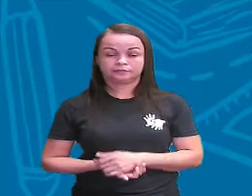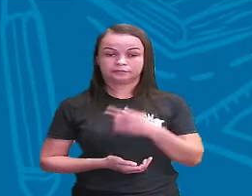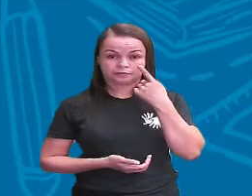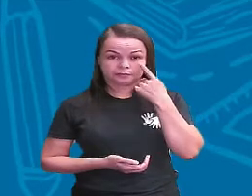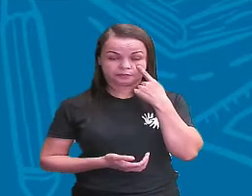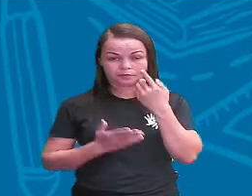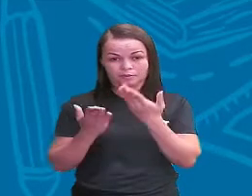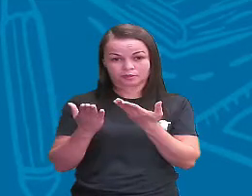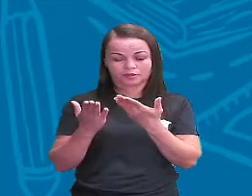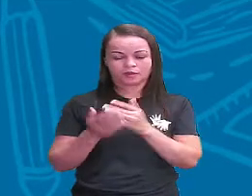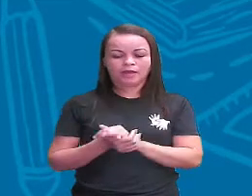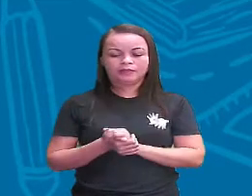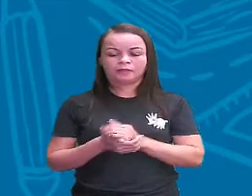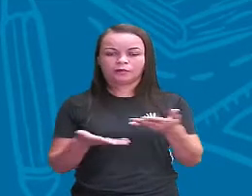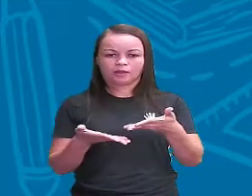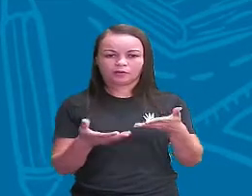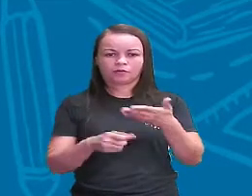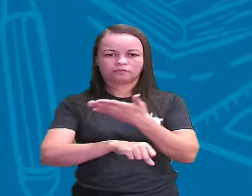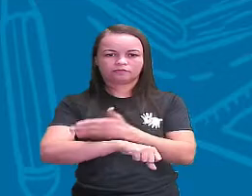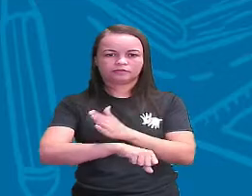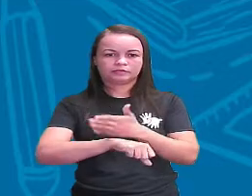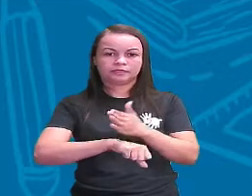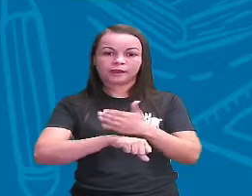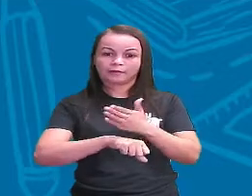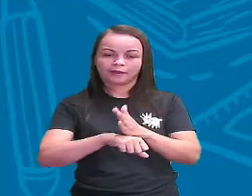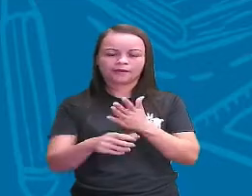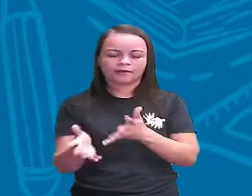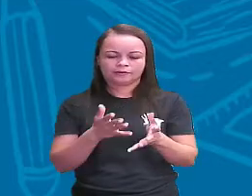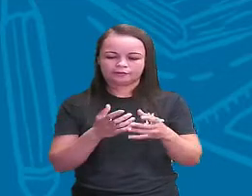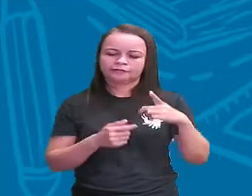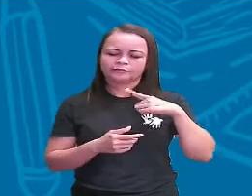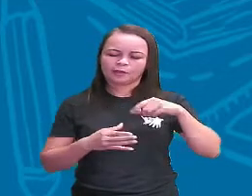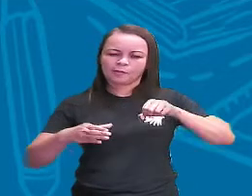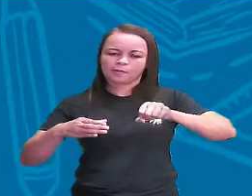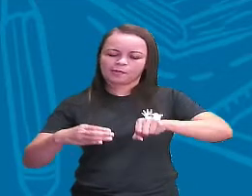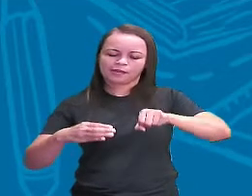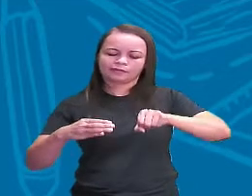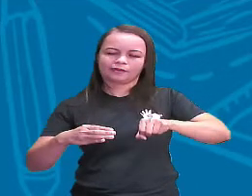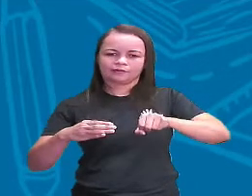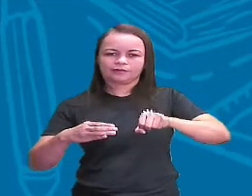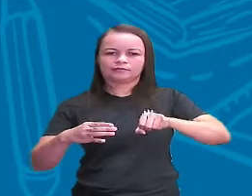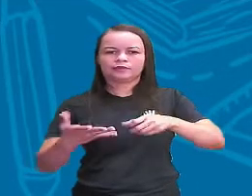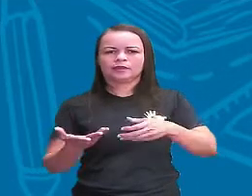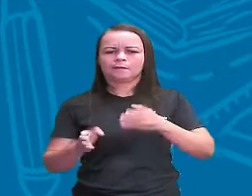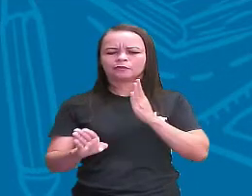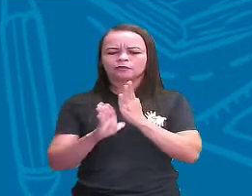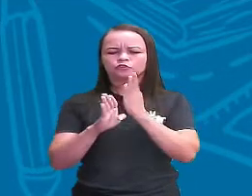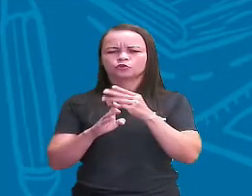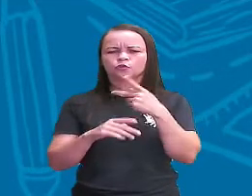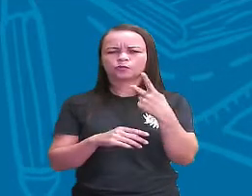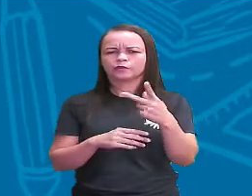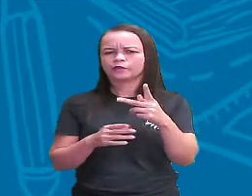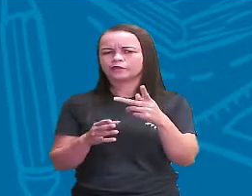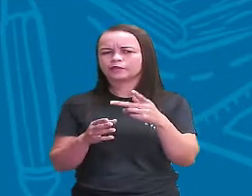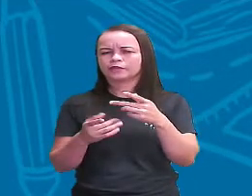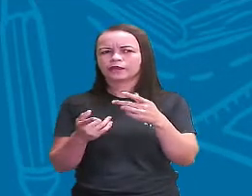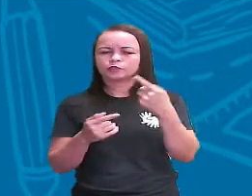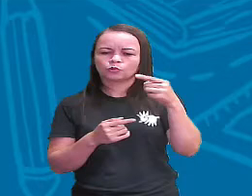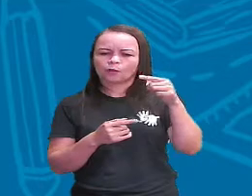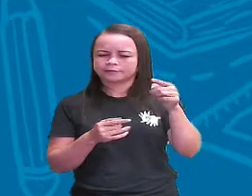Pronto. Então, a gente vai treinar aqui. Temos aqui, ó, panela. Então, para eu descobrir como ela não tem acento, eu